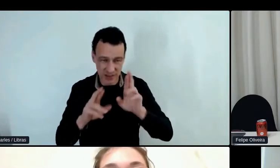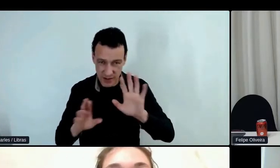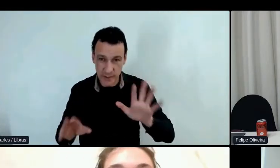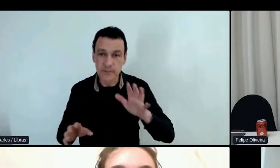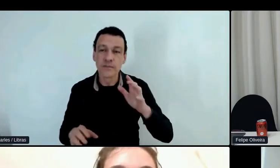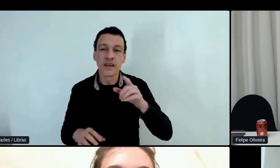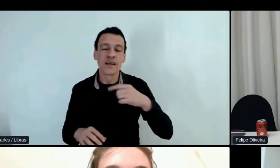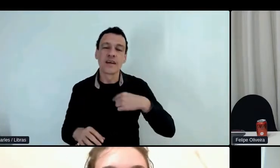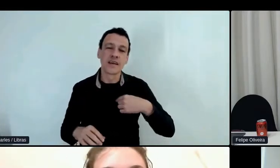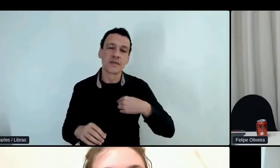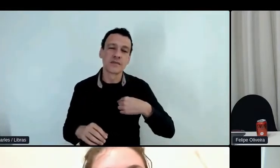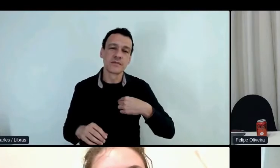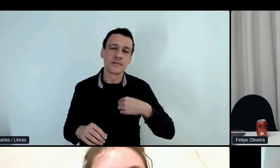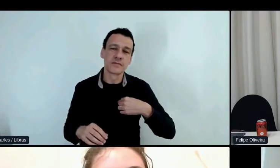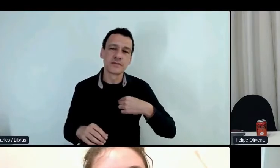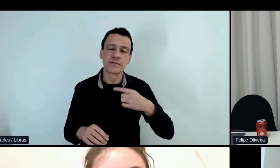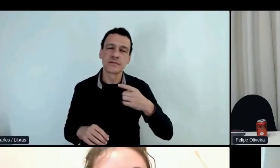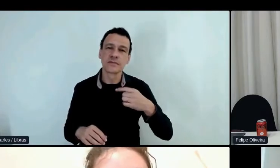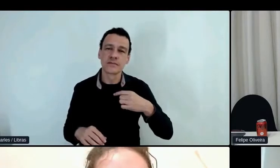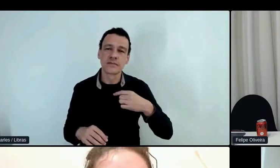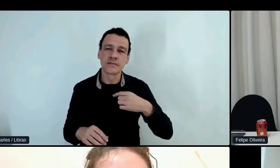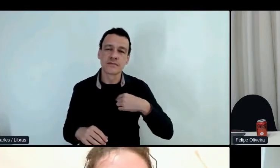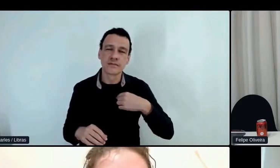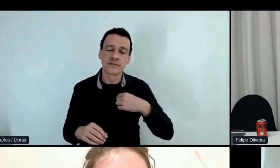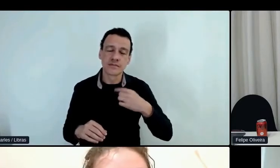no meu caso, vou primeiro também